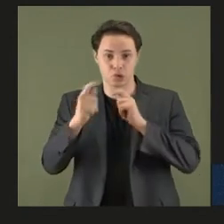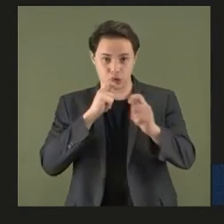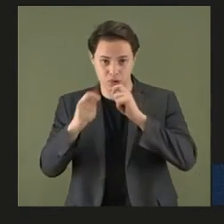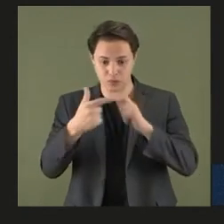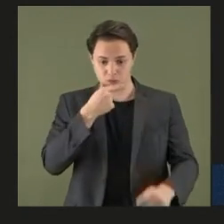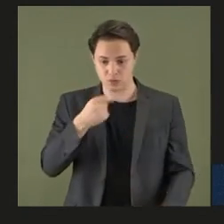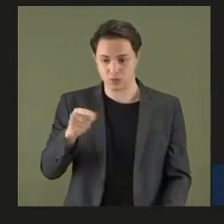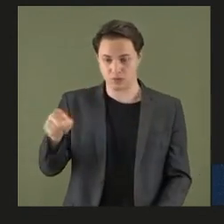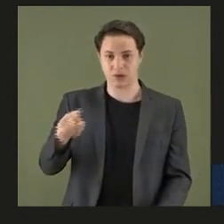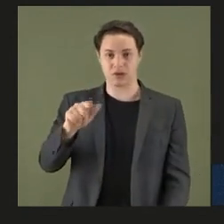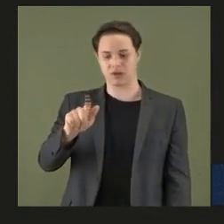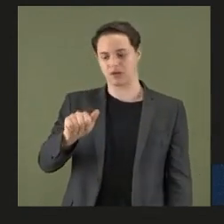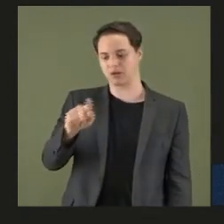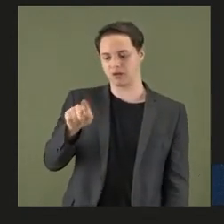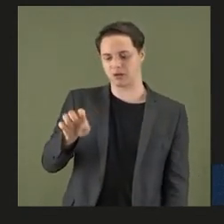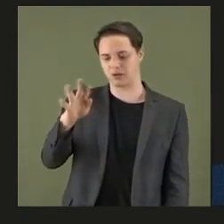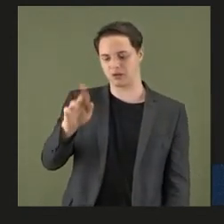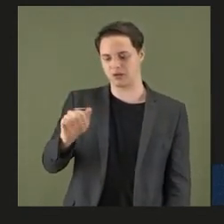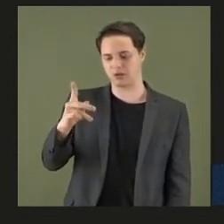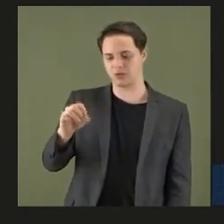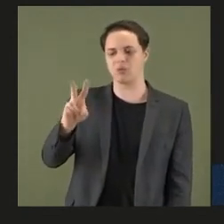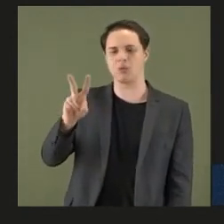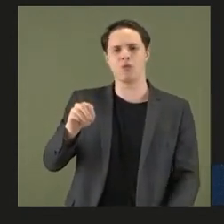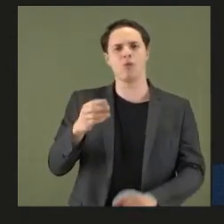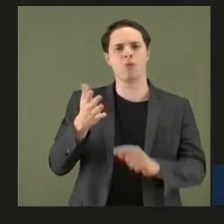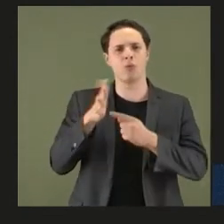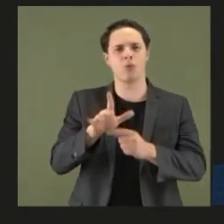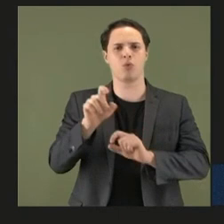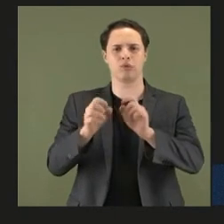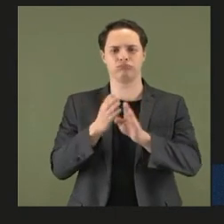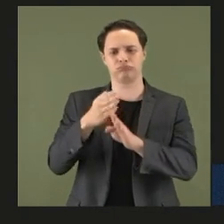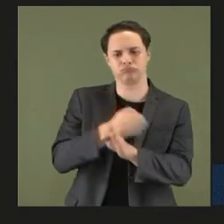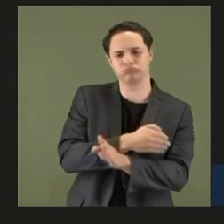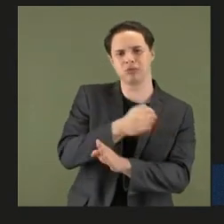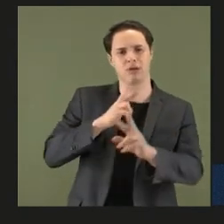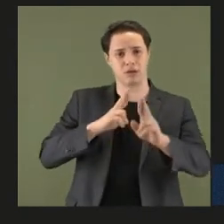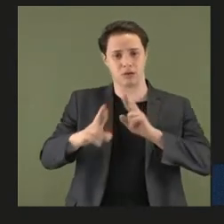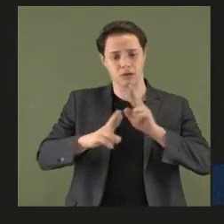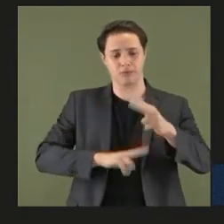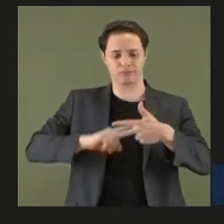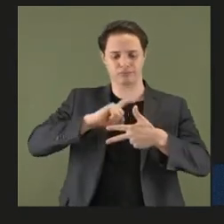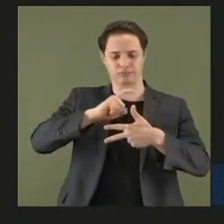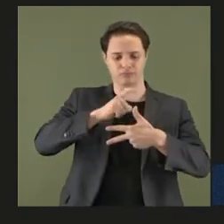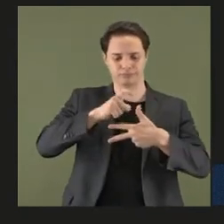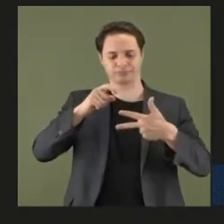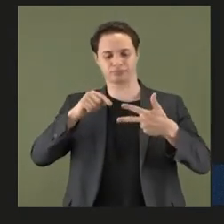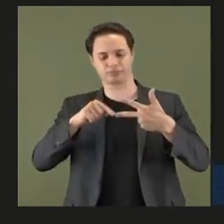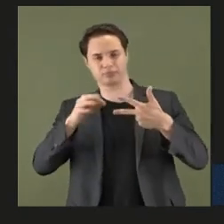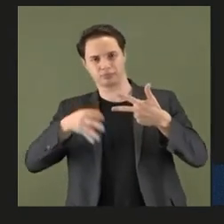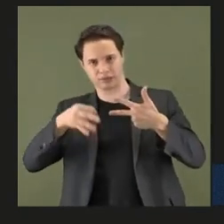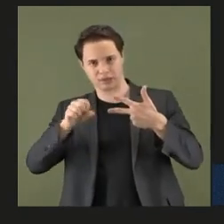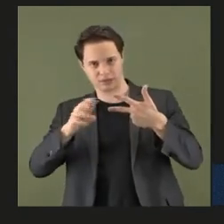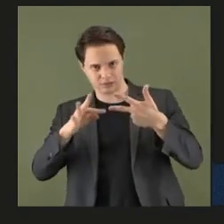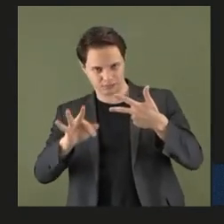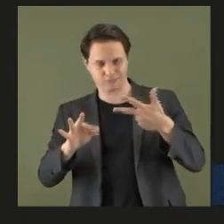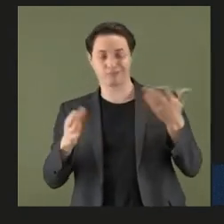Jorge Serrão, destacou mais um desvio nas relações entre o Poder Executivo e o STF. Em